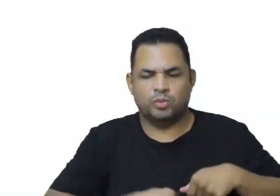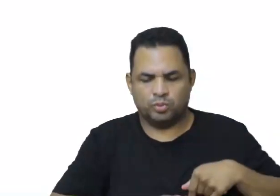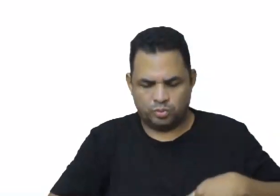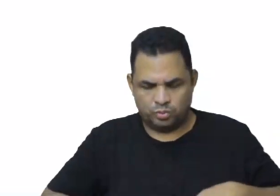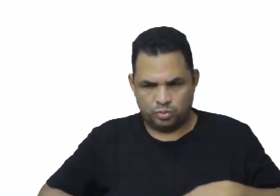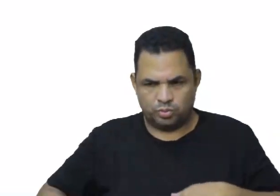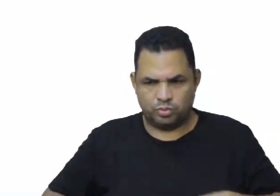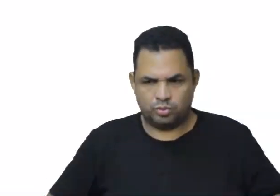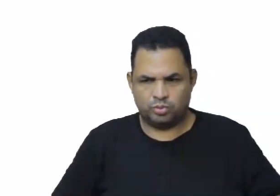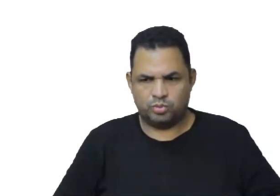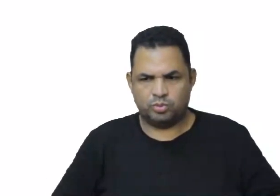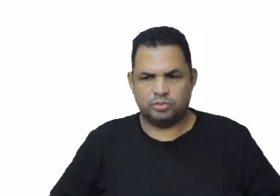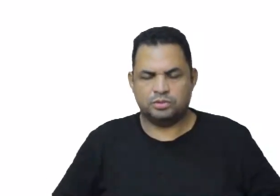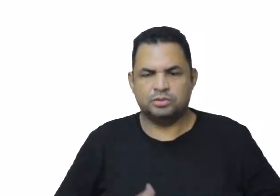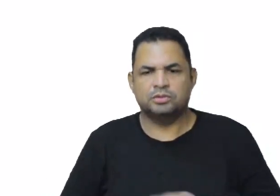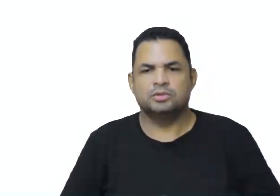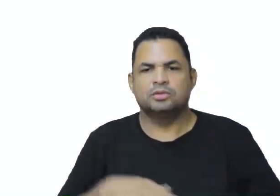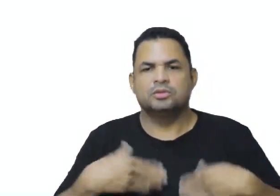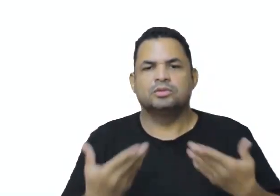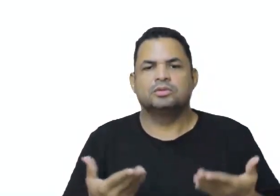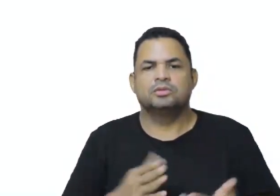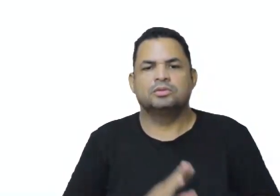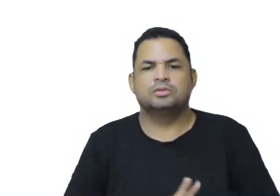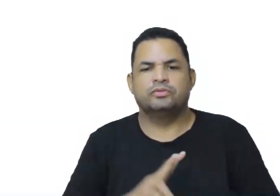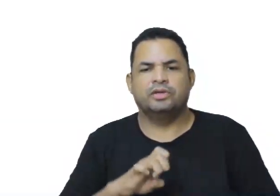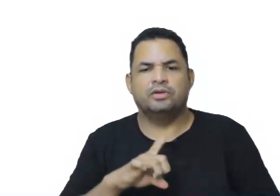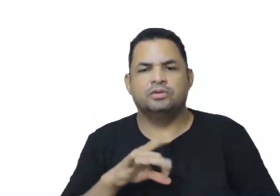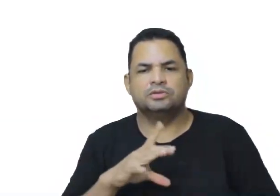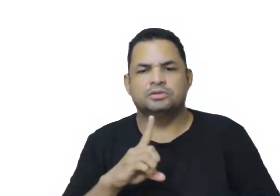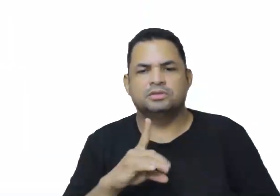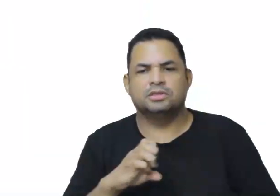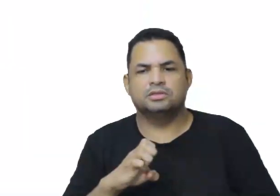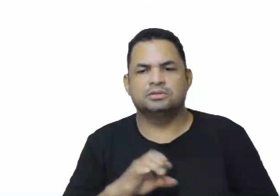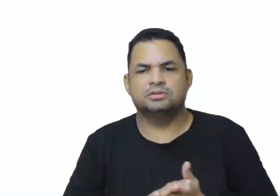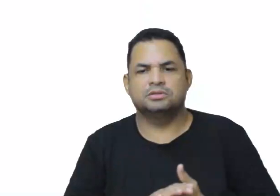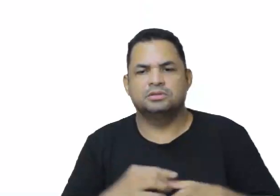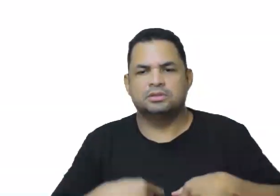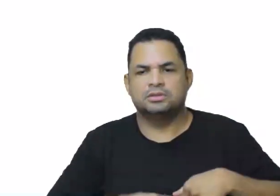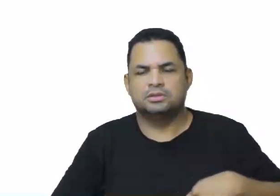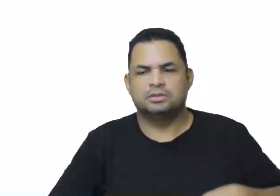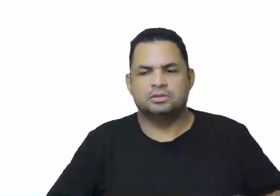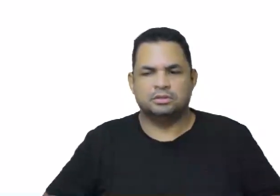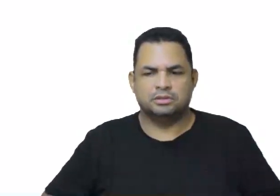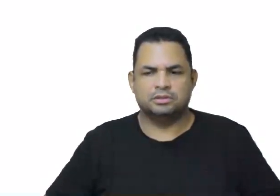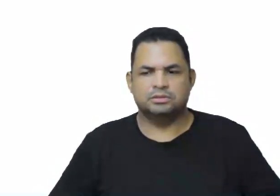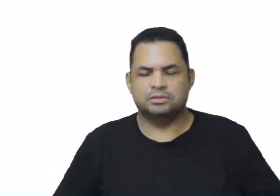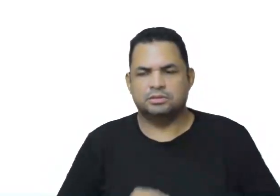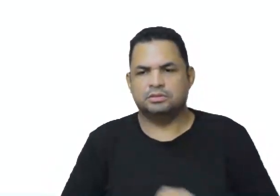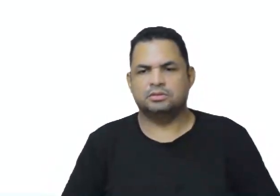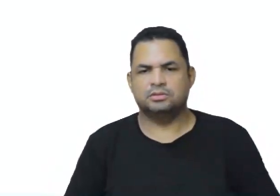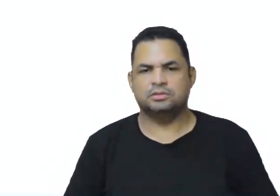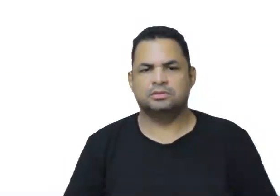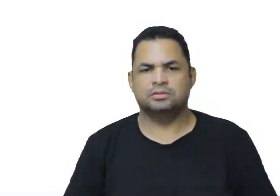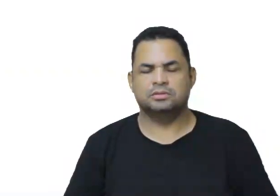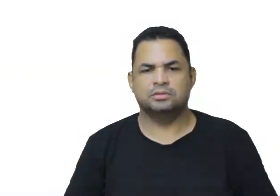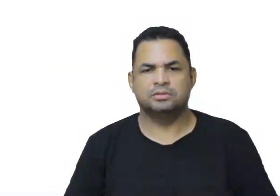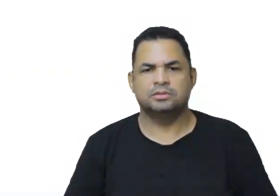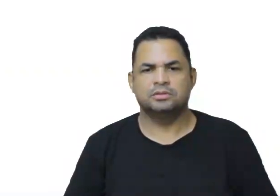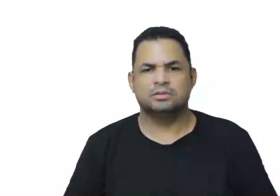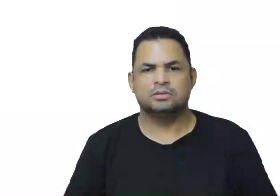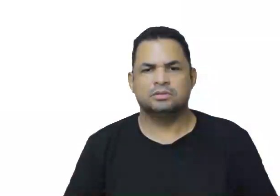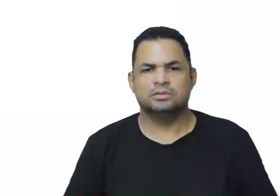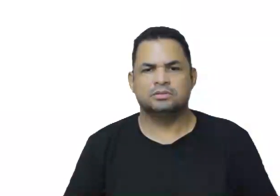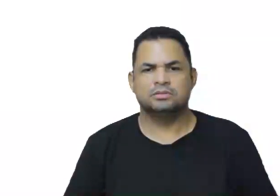né, quando diz aqui, ó, vilosidades intestinais. Tá bem aqui assim, ó, vilosidades